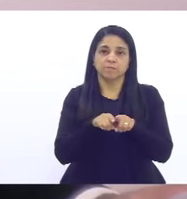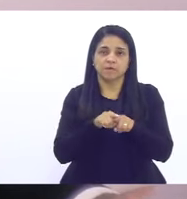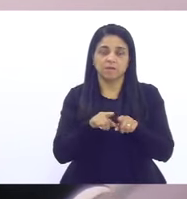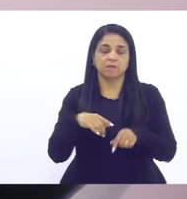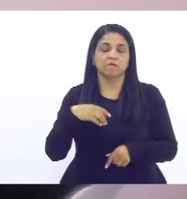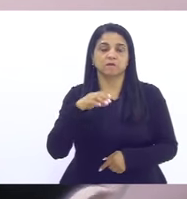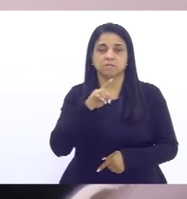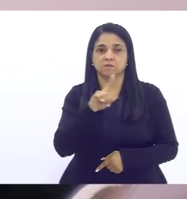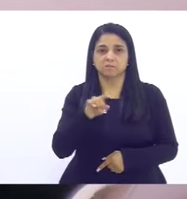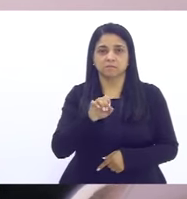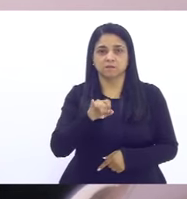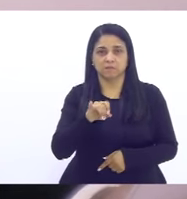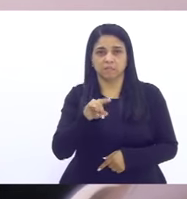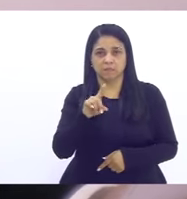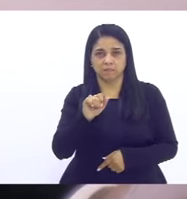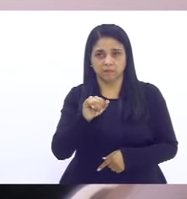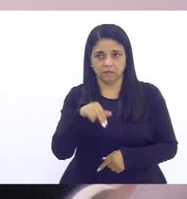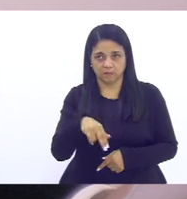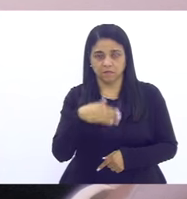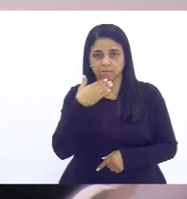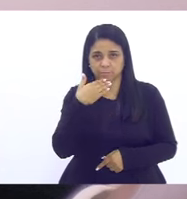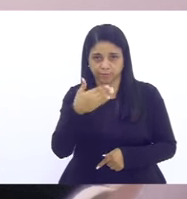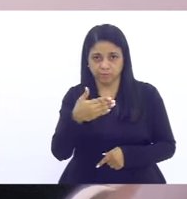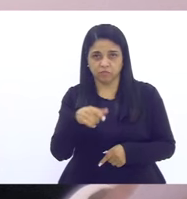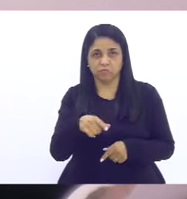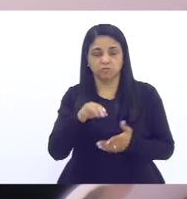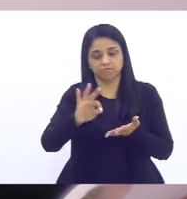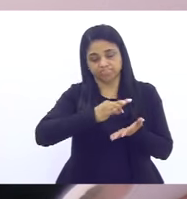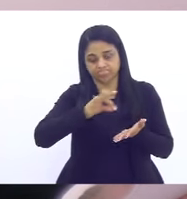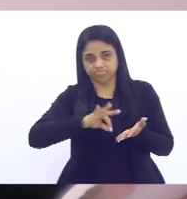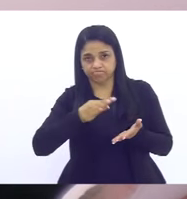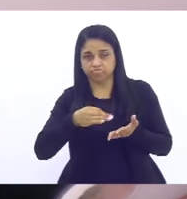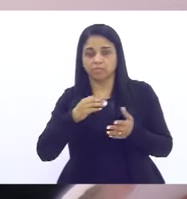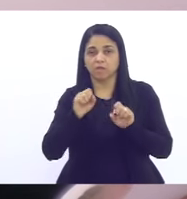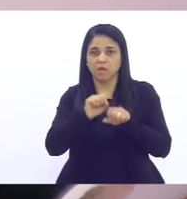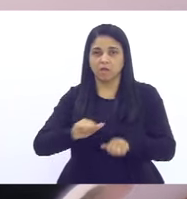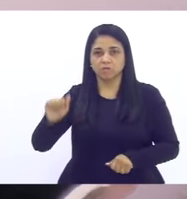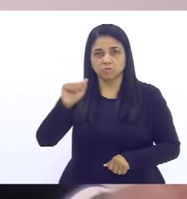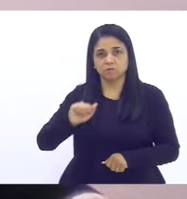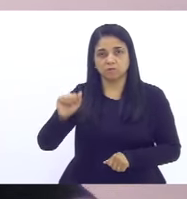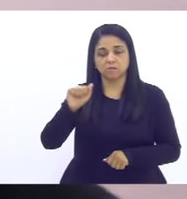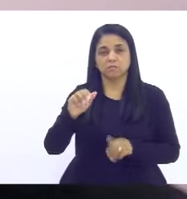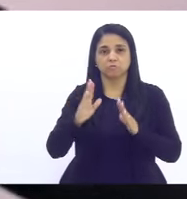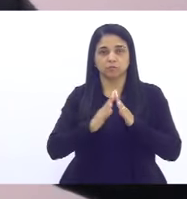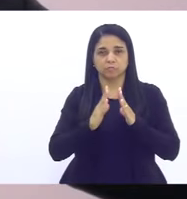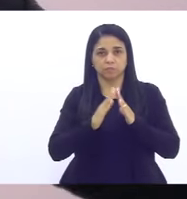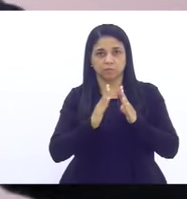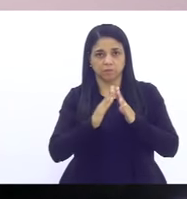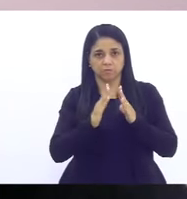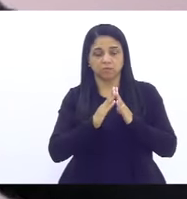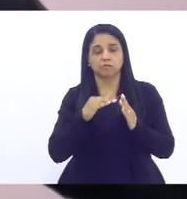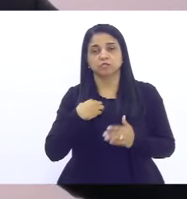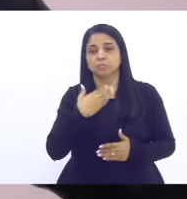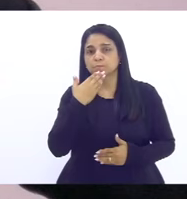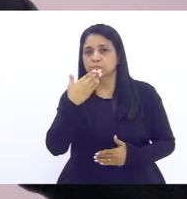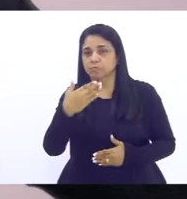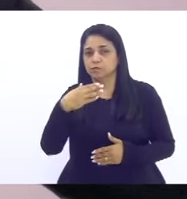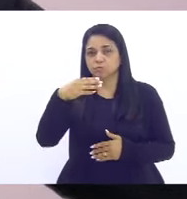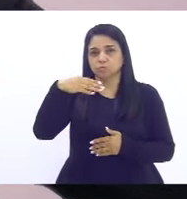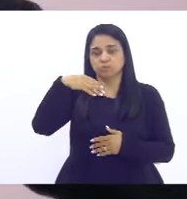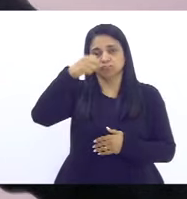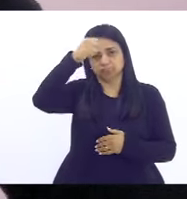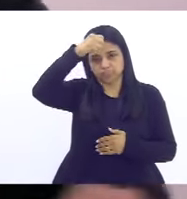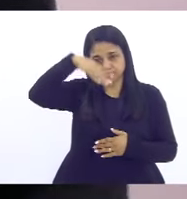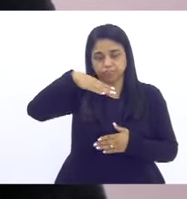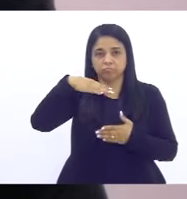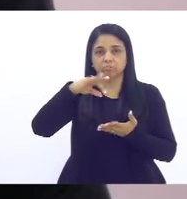a ANEEL, com um abaixo-assinado da Associação de Moradores da localidade Provetá, pedindo a religação da luz. Presidente, prefeito